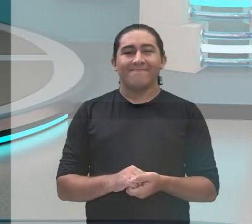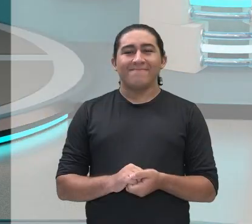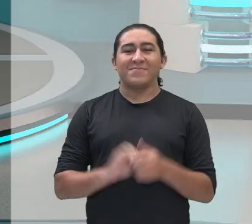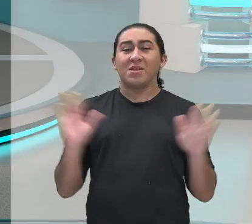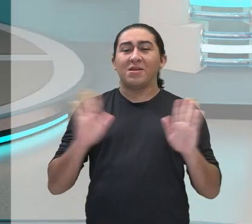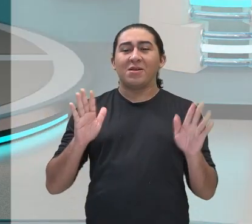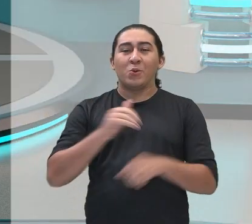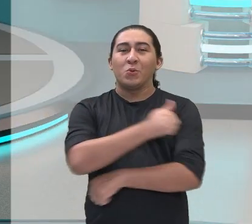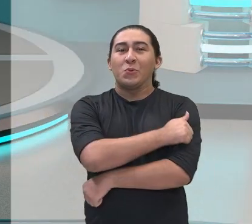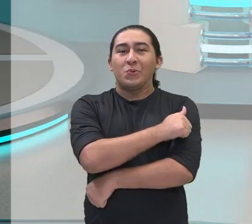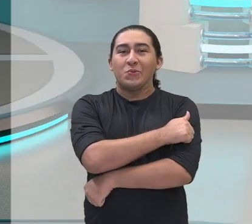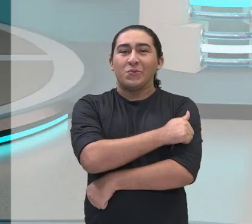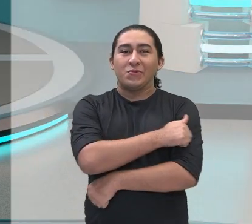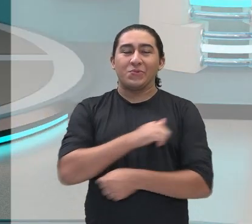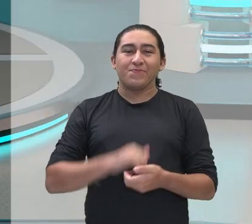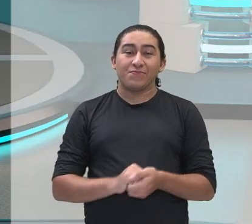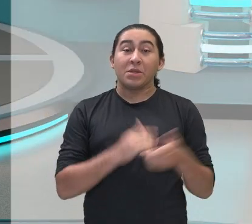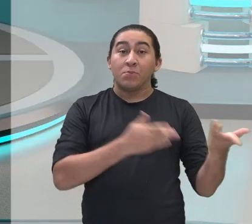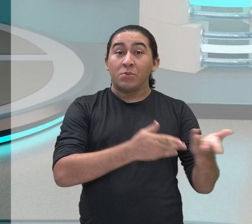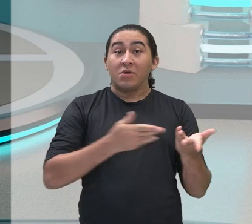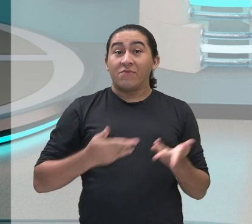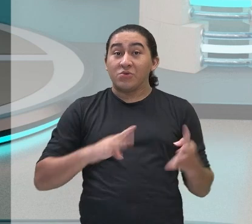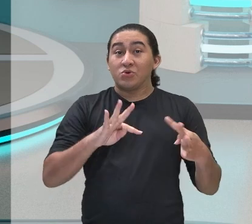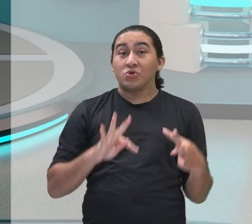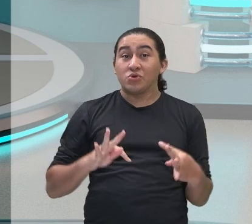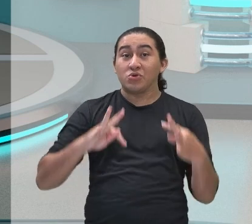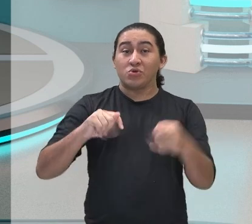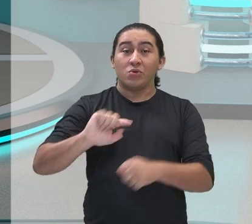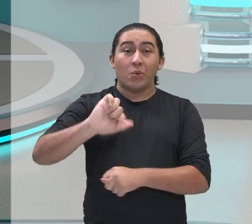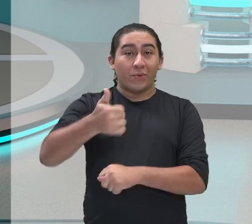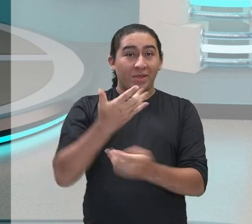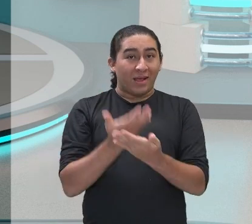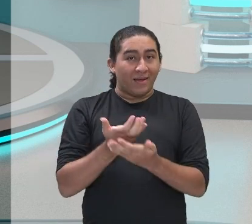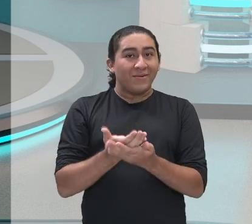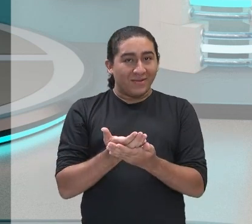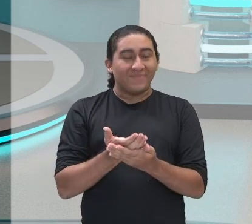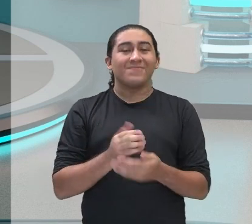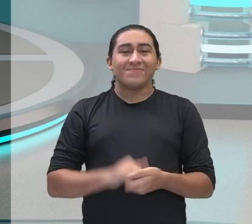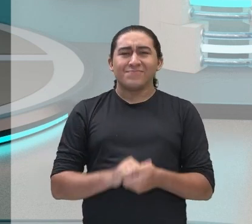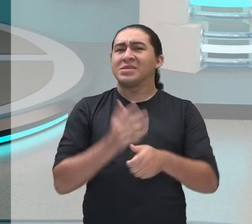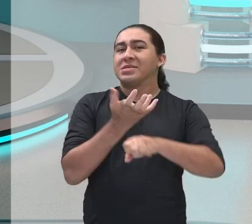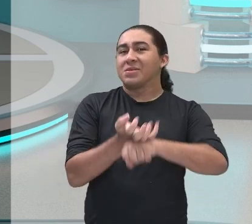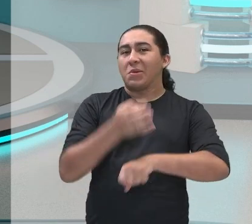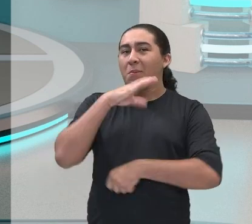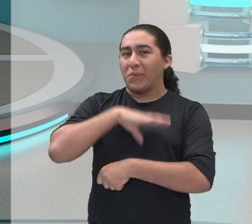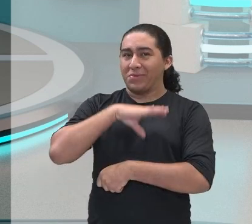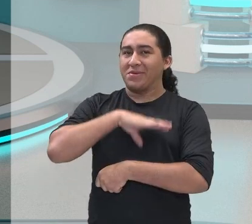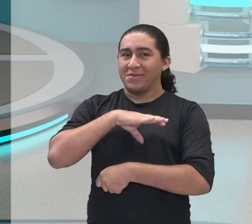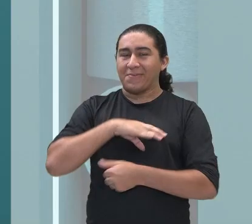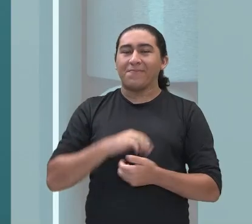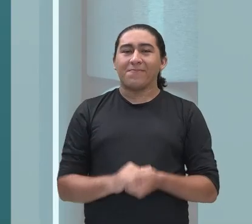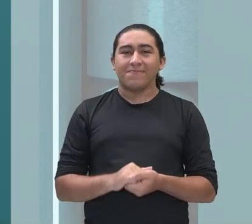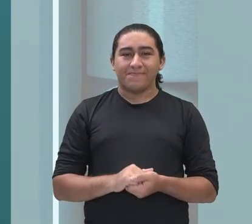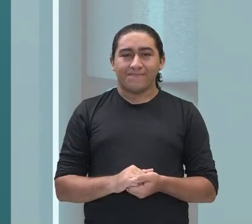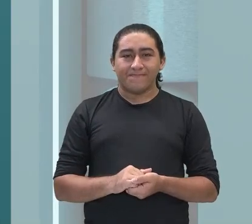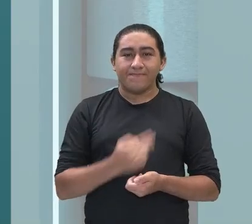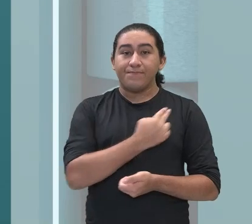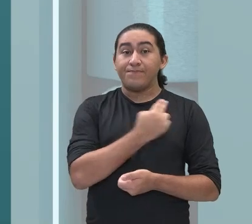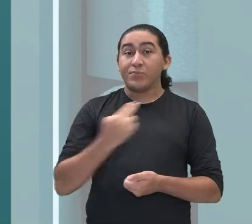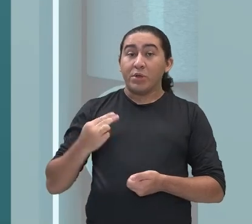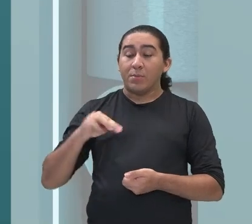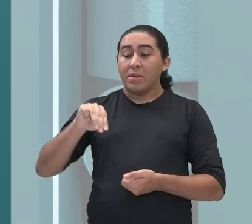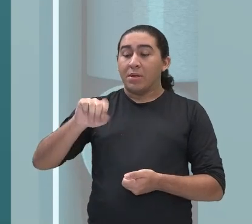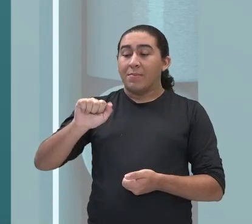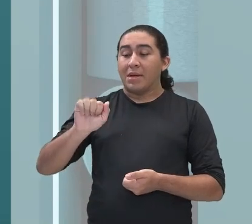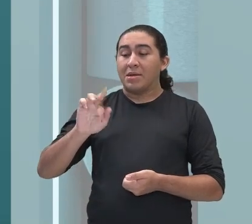Olá, pessoal! Sejam todos muito bem-vindos a mais uma aula de língua portuguesa. Sou a